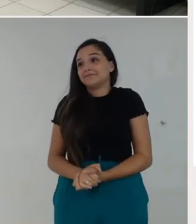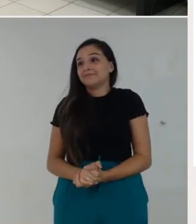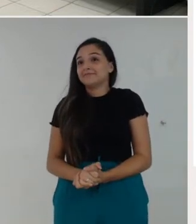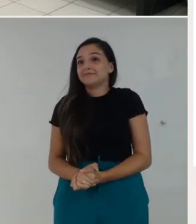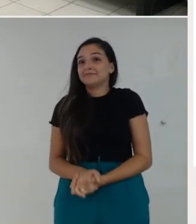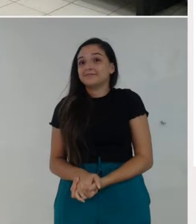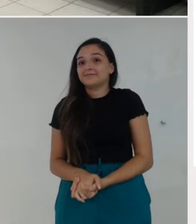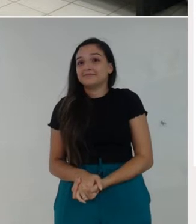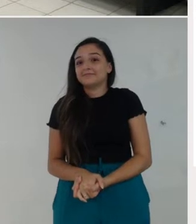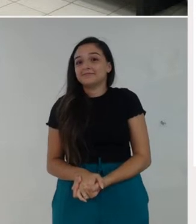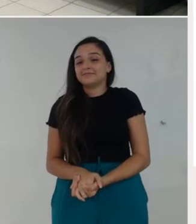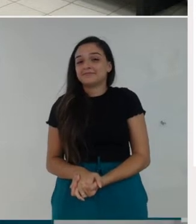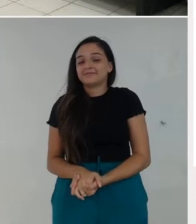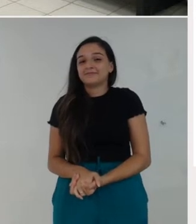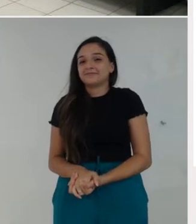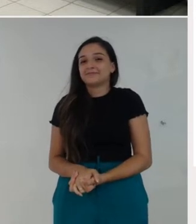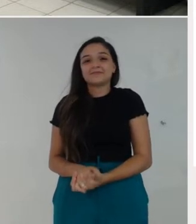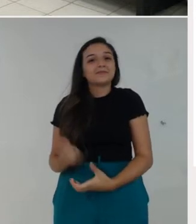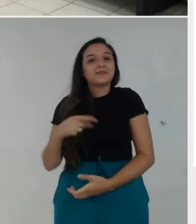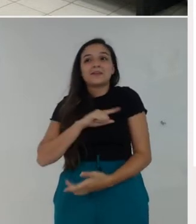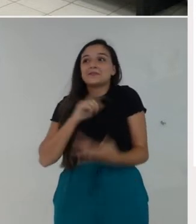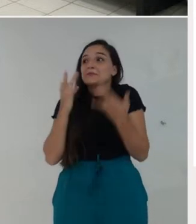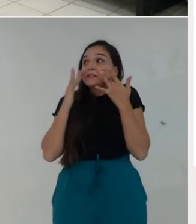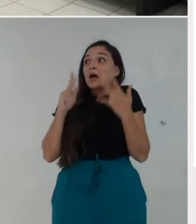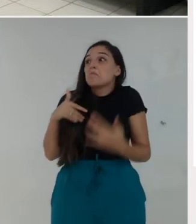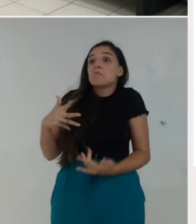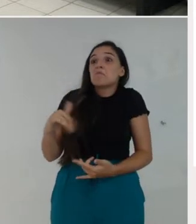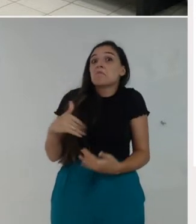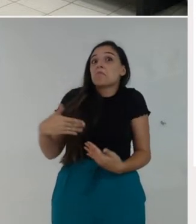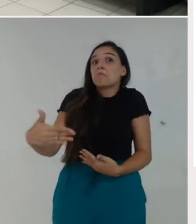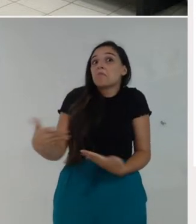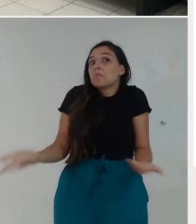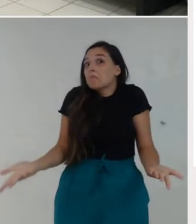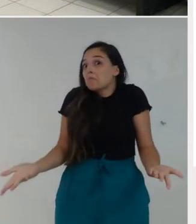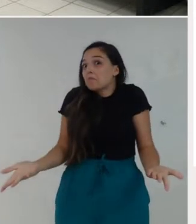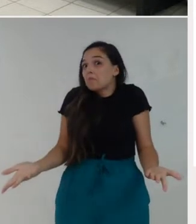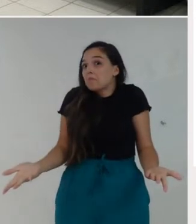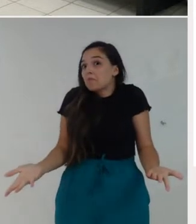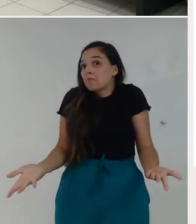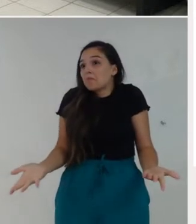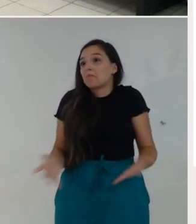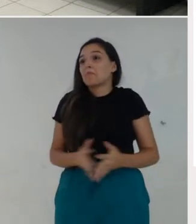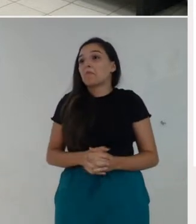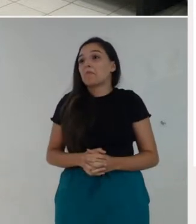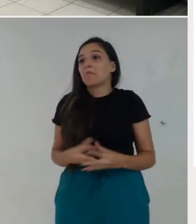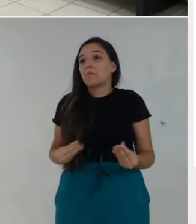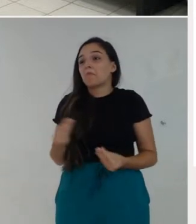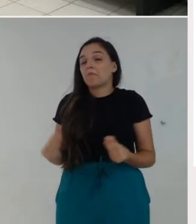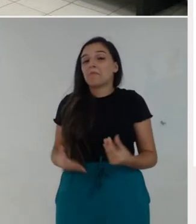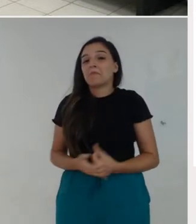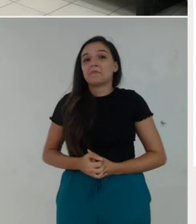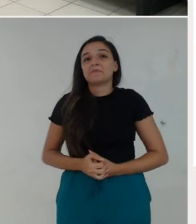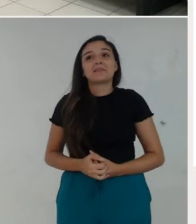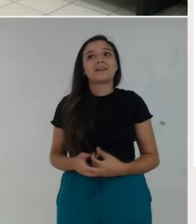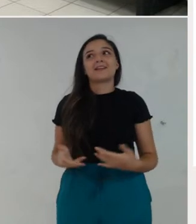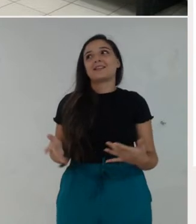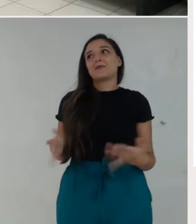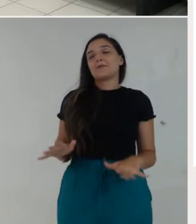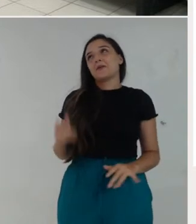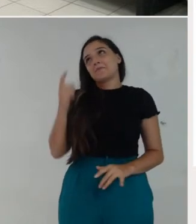A gente não sabe o que vai acontecer conosco saindo daqui, né? Não quero ser pessimista.